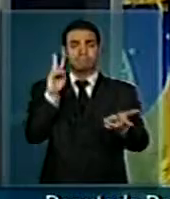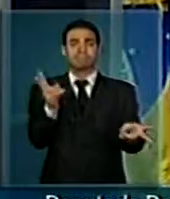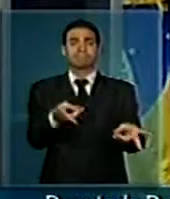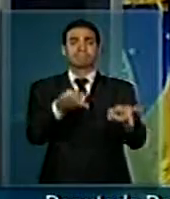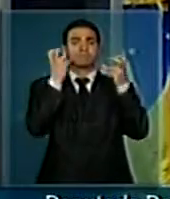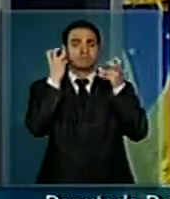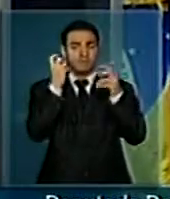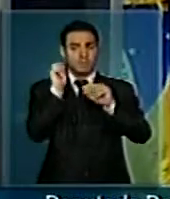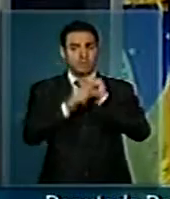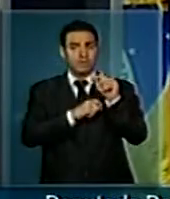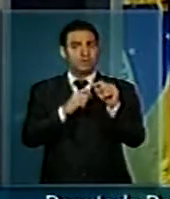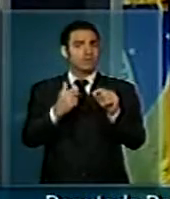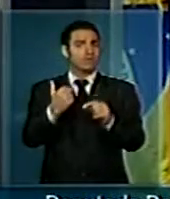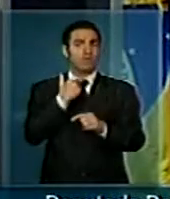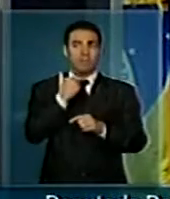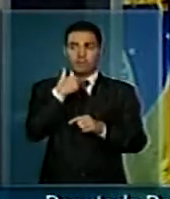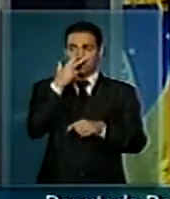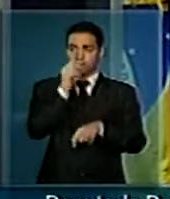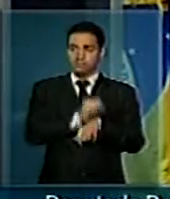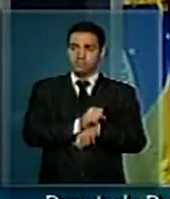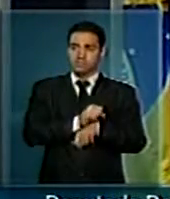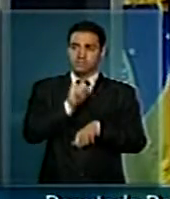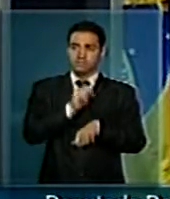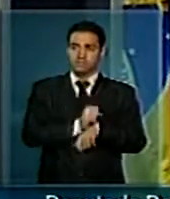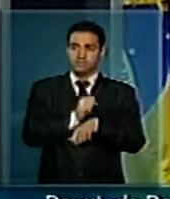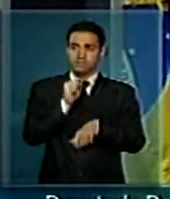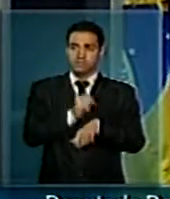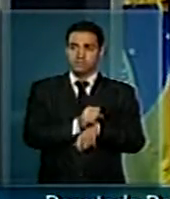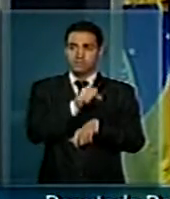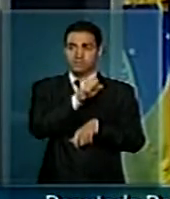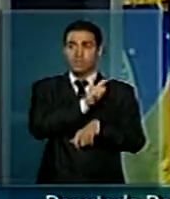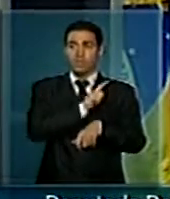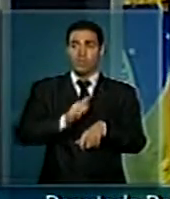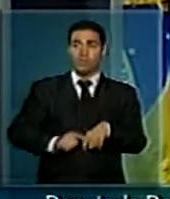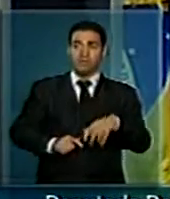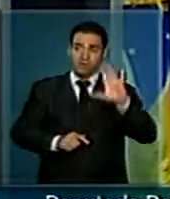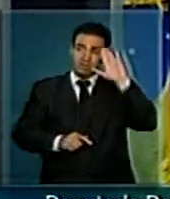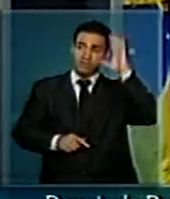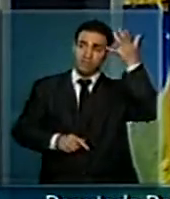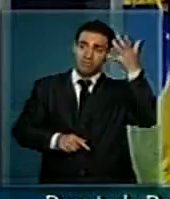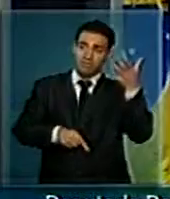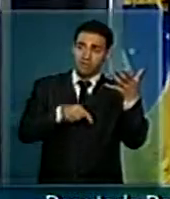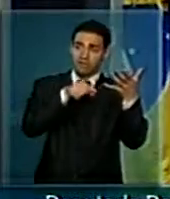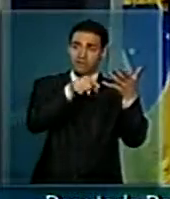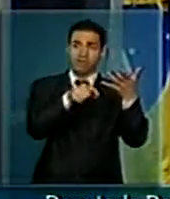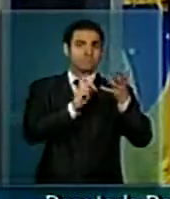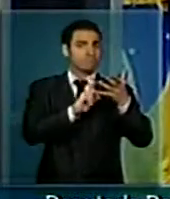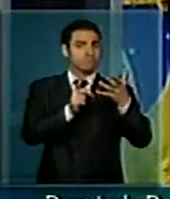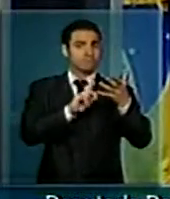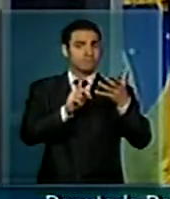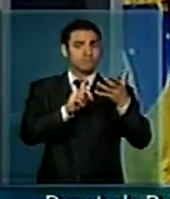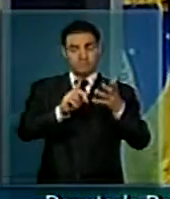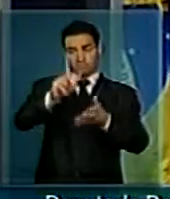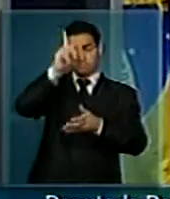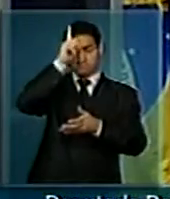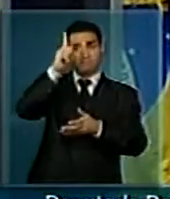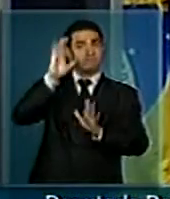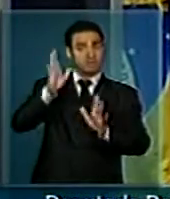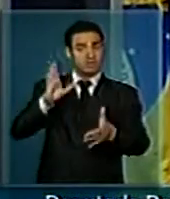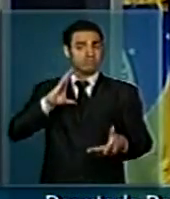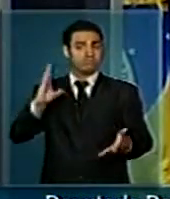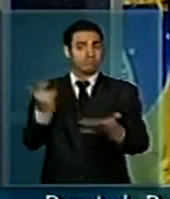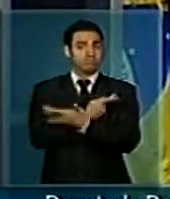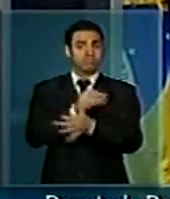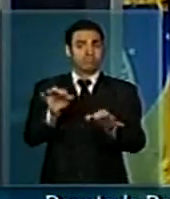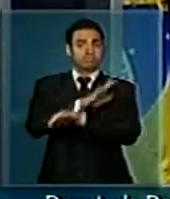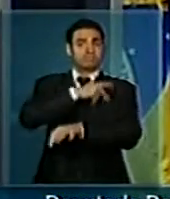não deviam ficar no aguardo de grandes soluções, de grandes tomadas de posições de quem pode fazer muito,